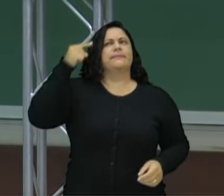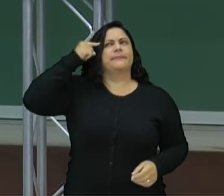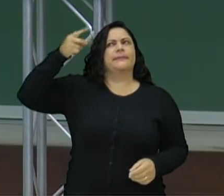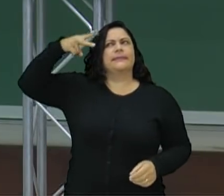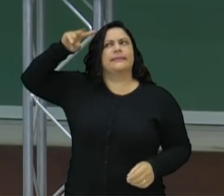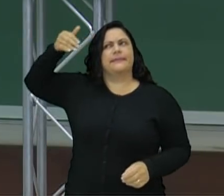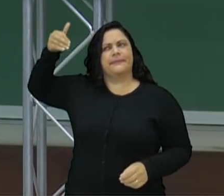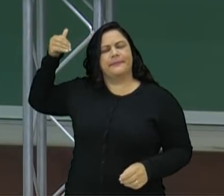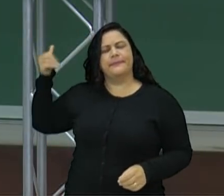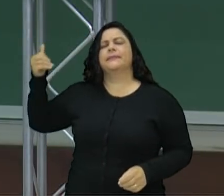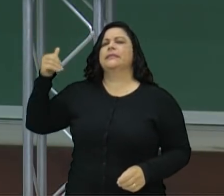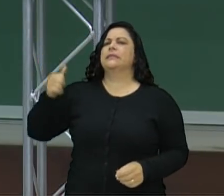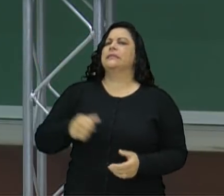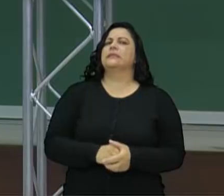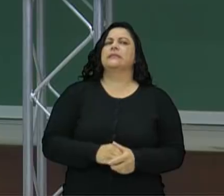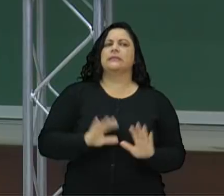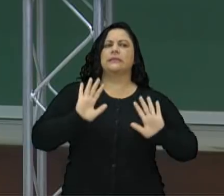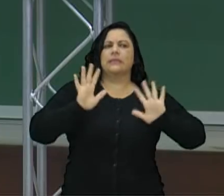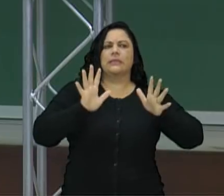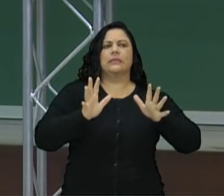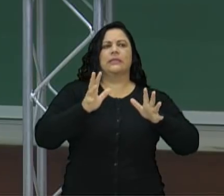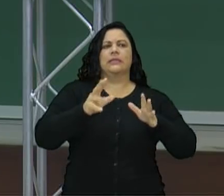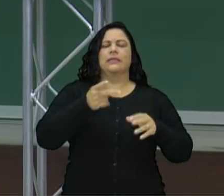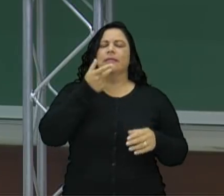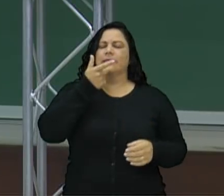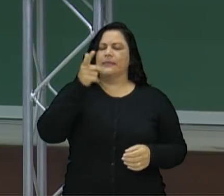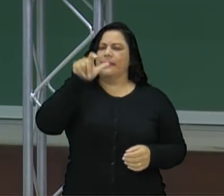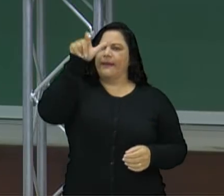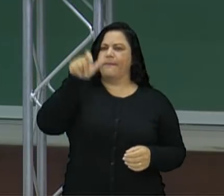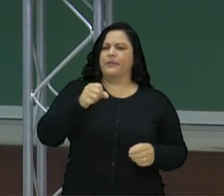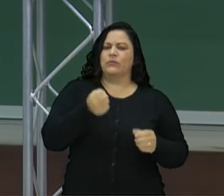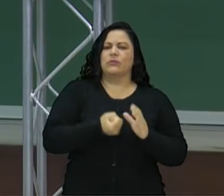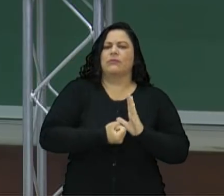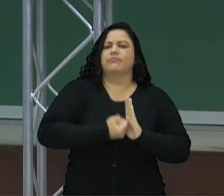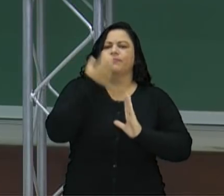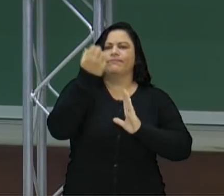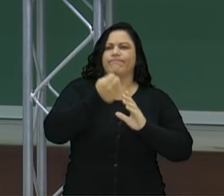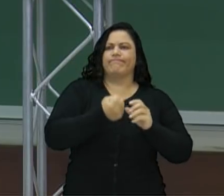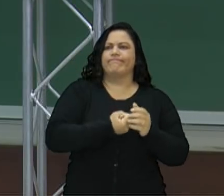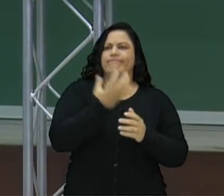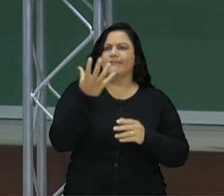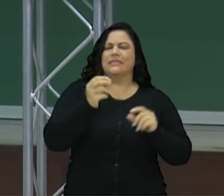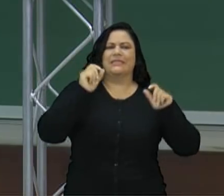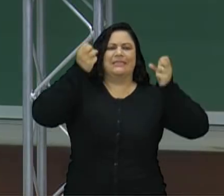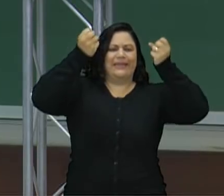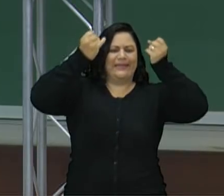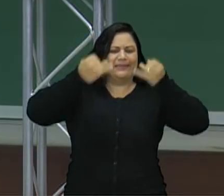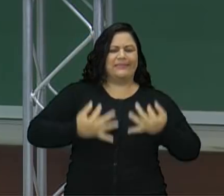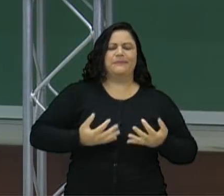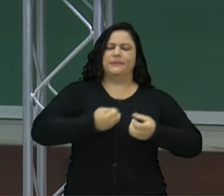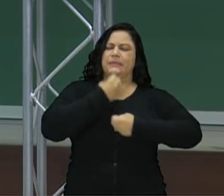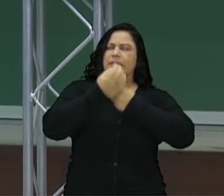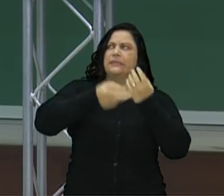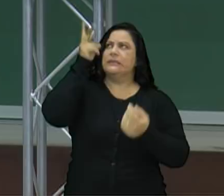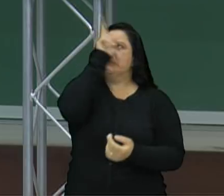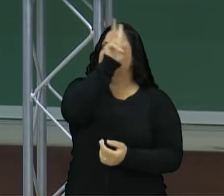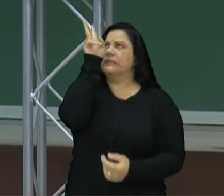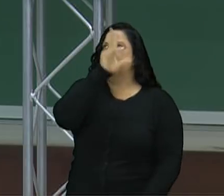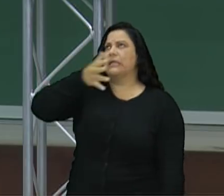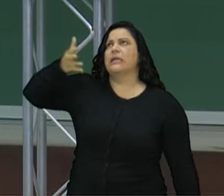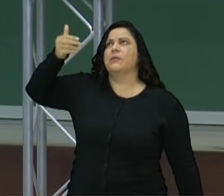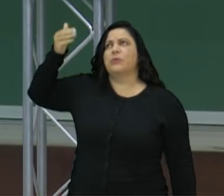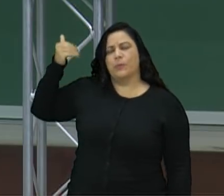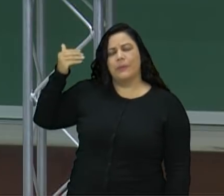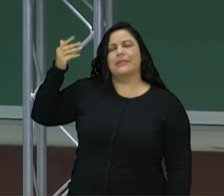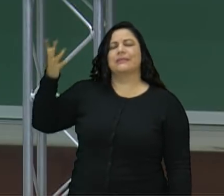evidenciava, digamos assim, na primeira palavra do fragmento, né? Lembro-me de como era, né? E por aí vai. Então, o verbo lembrar-se se referindo